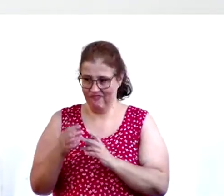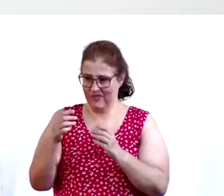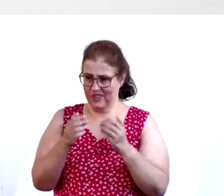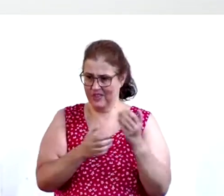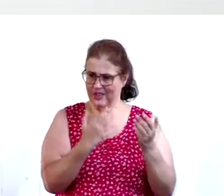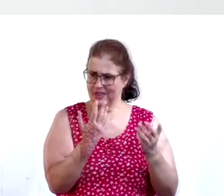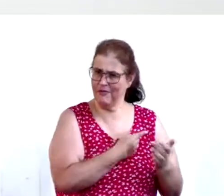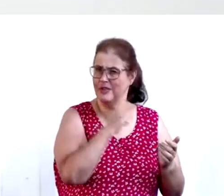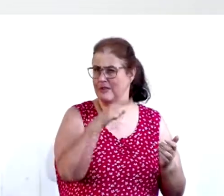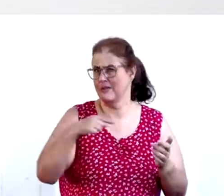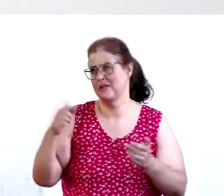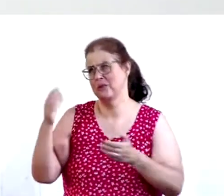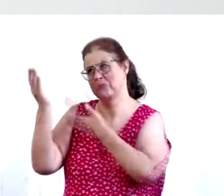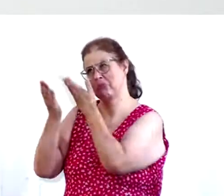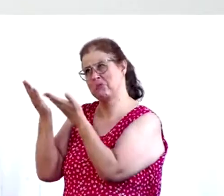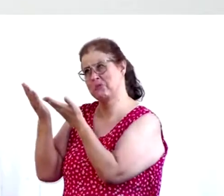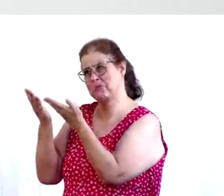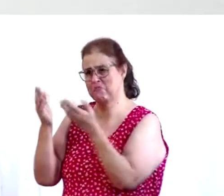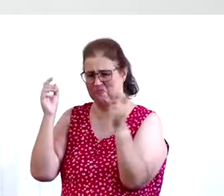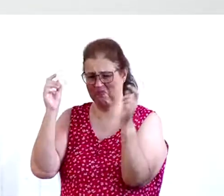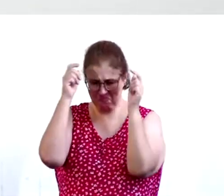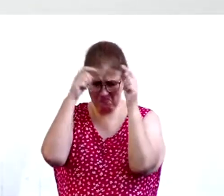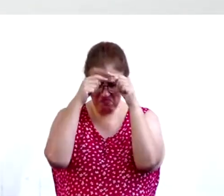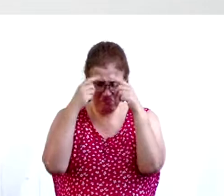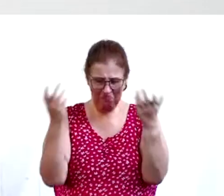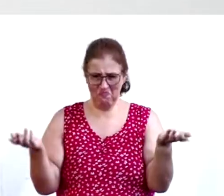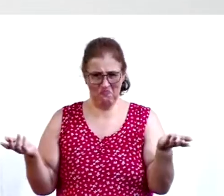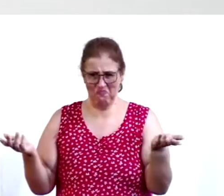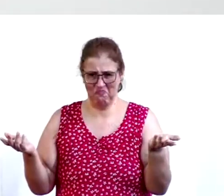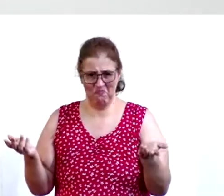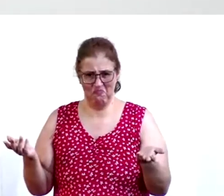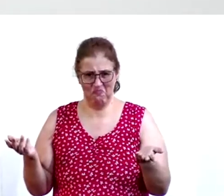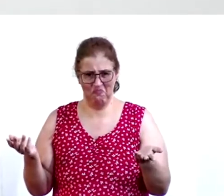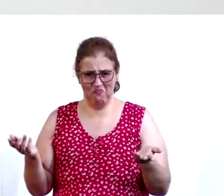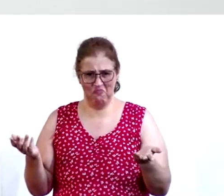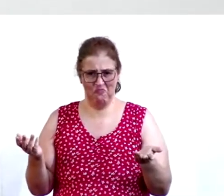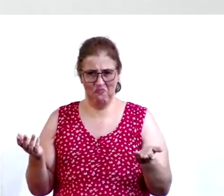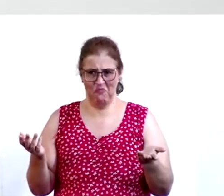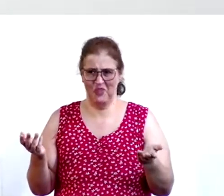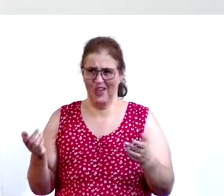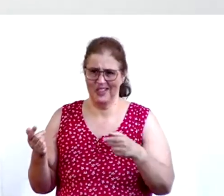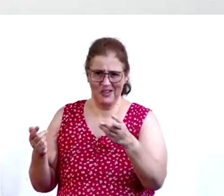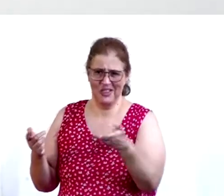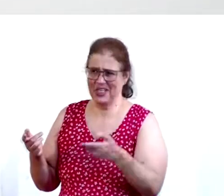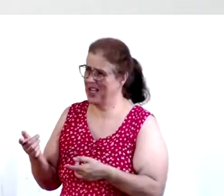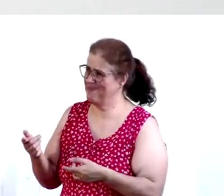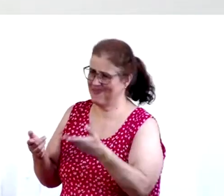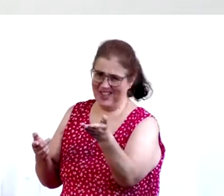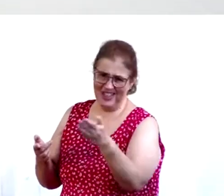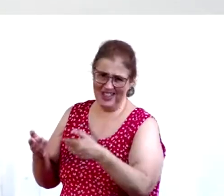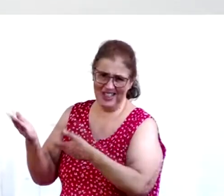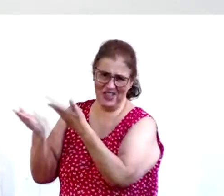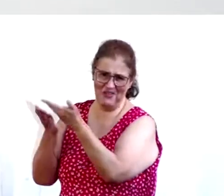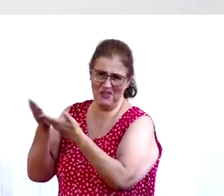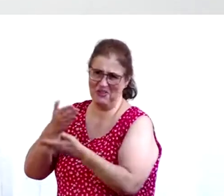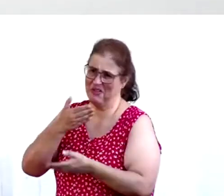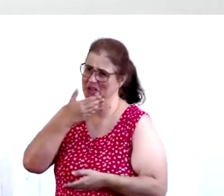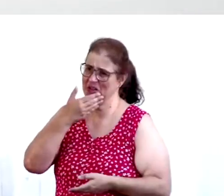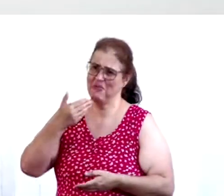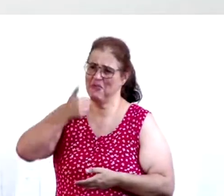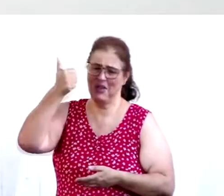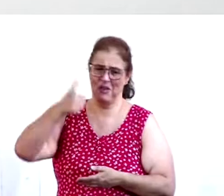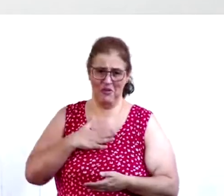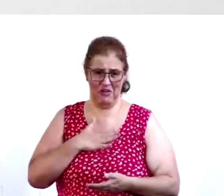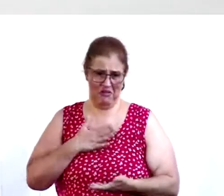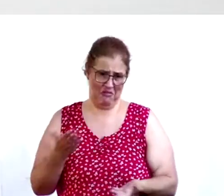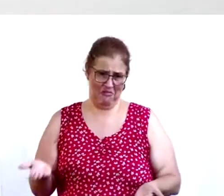tá? Agora, serviço, poxa, mas serviço, tem gente que faz melhor que eu, outro faz. Olha, eu